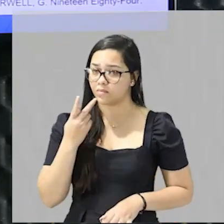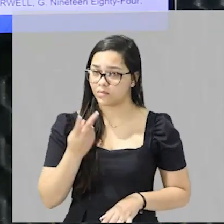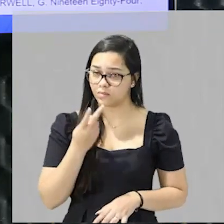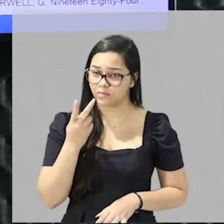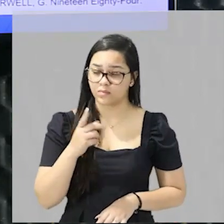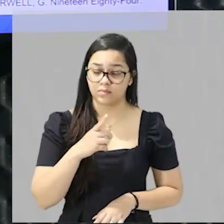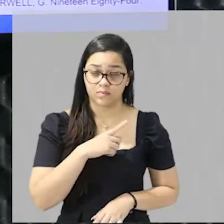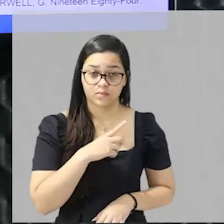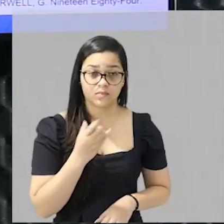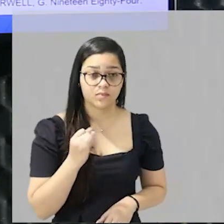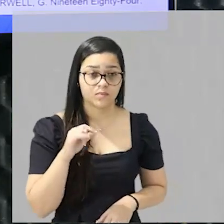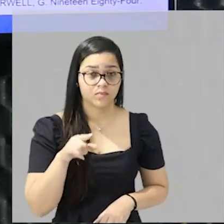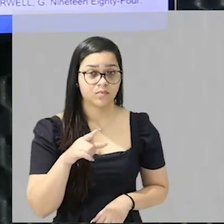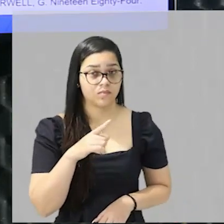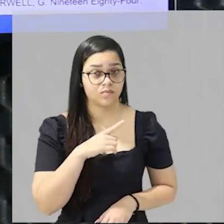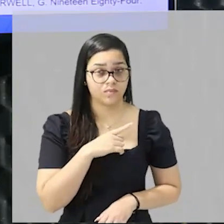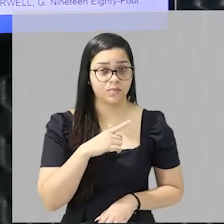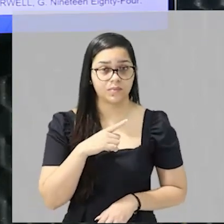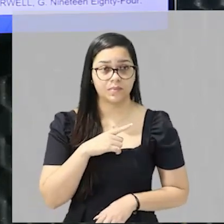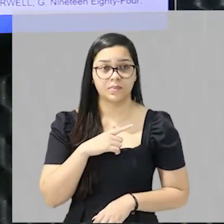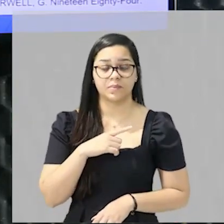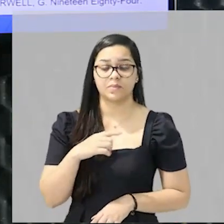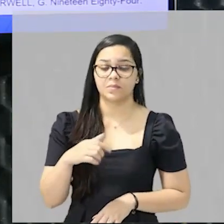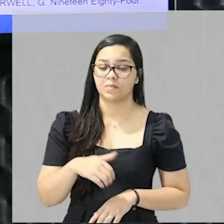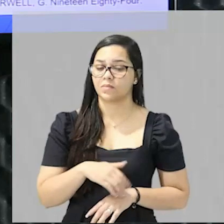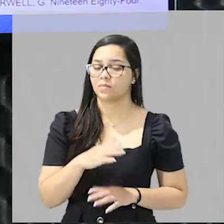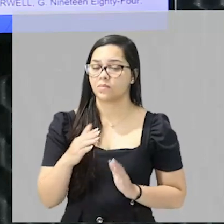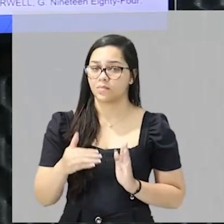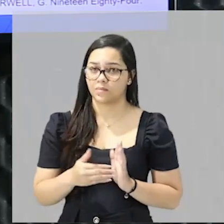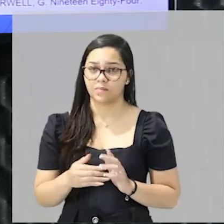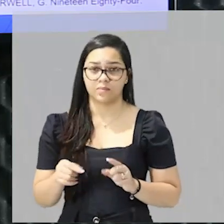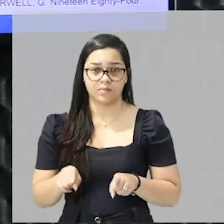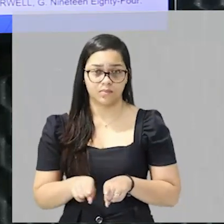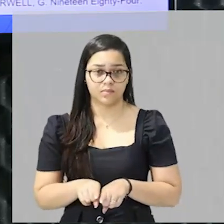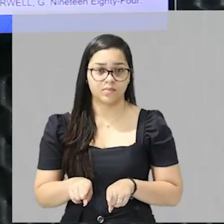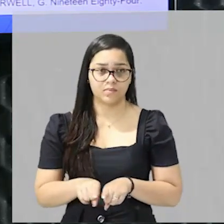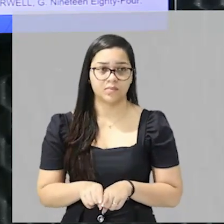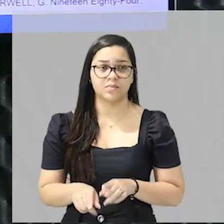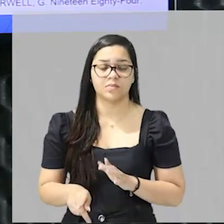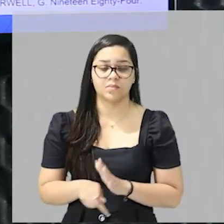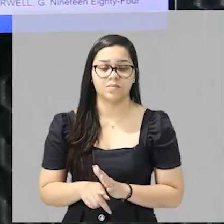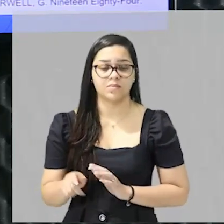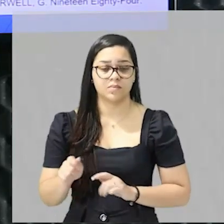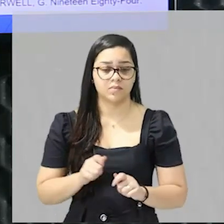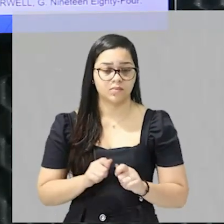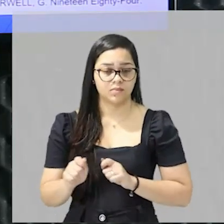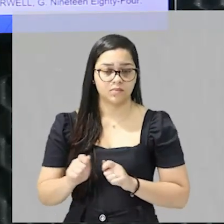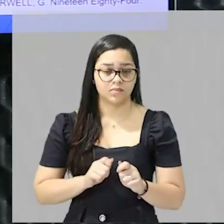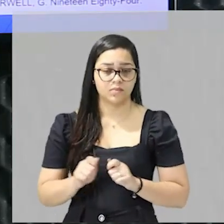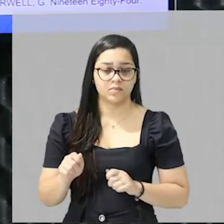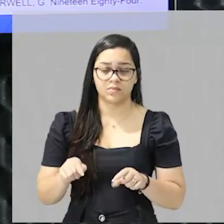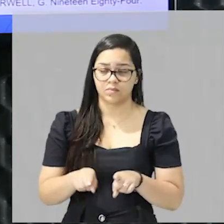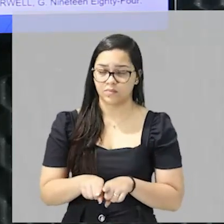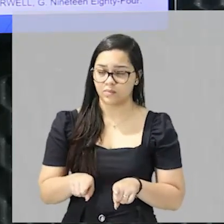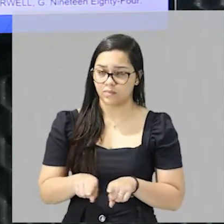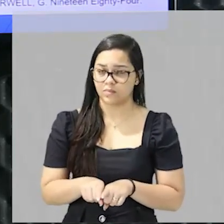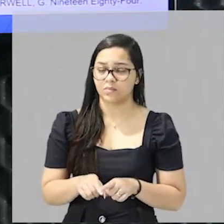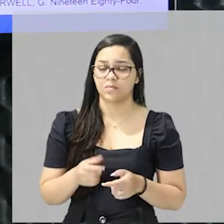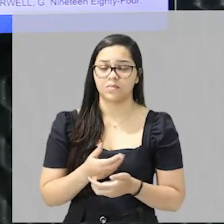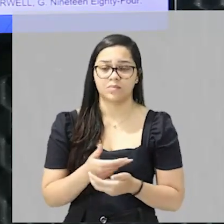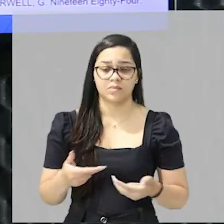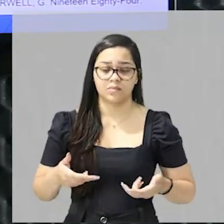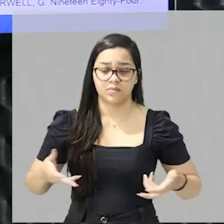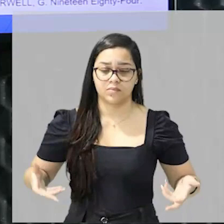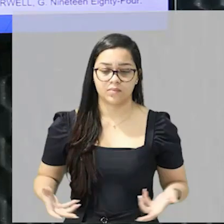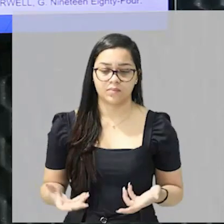se você tem um partido totalitário e esse partido é que controla o registro e as